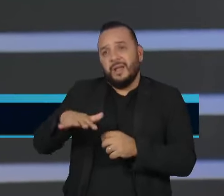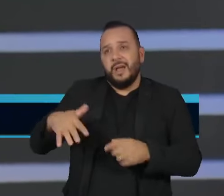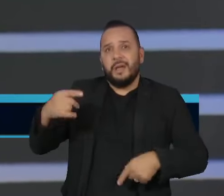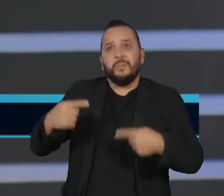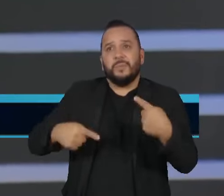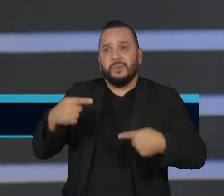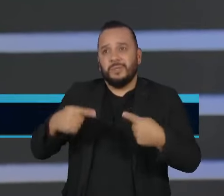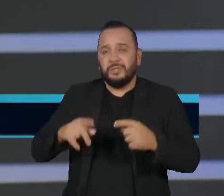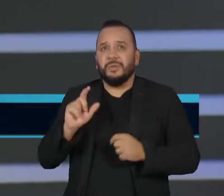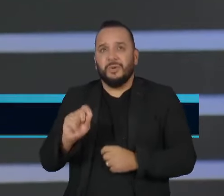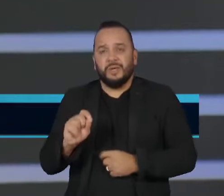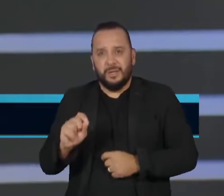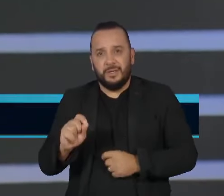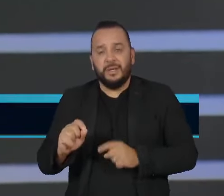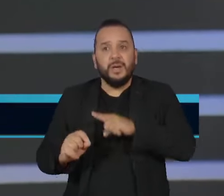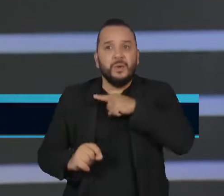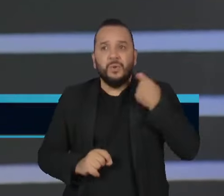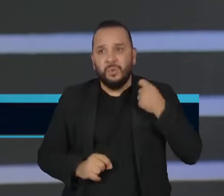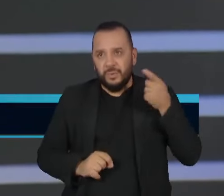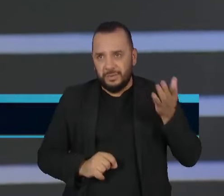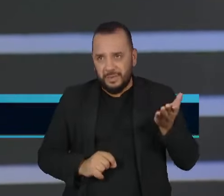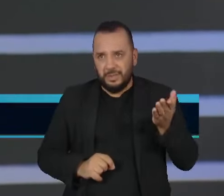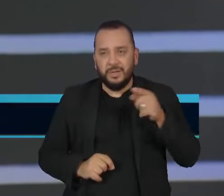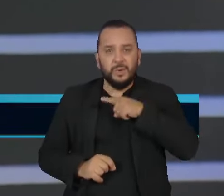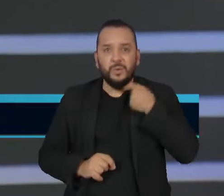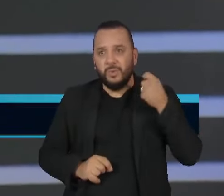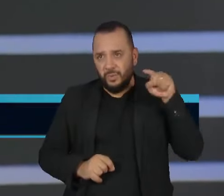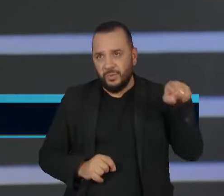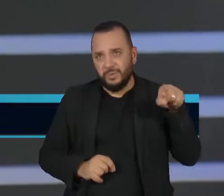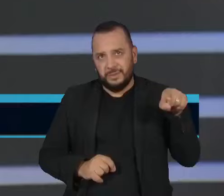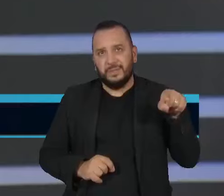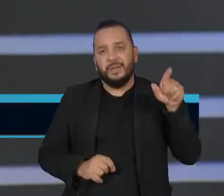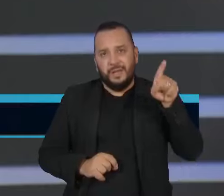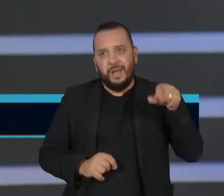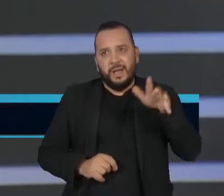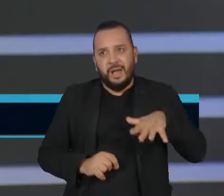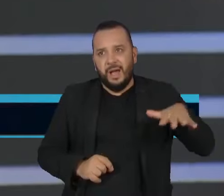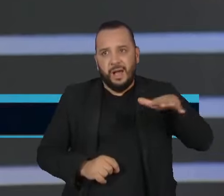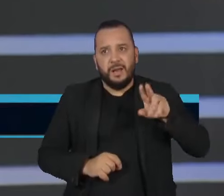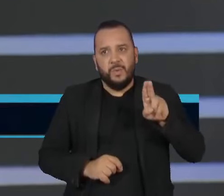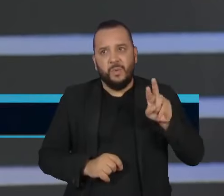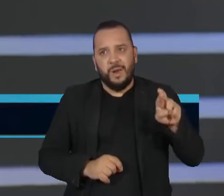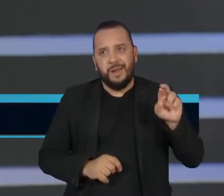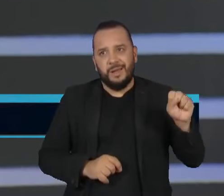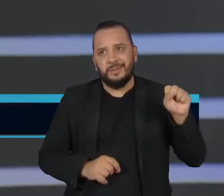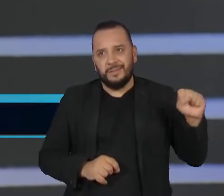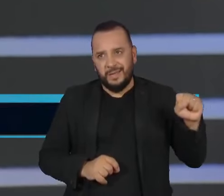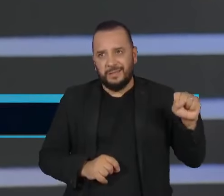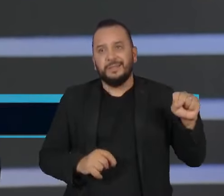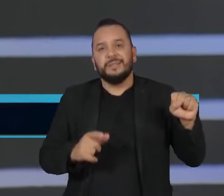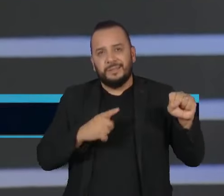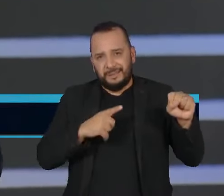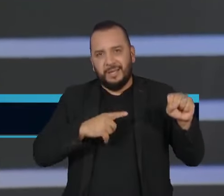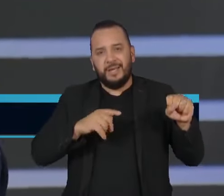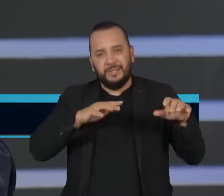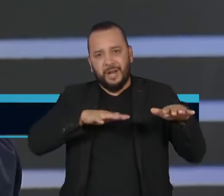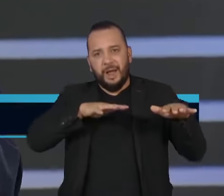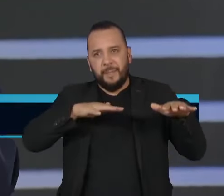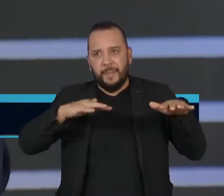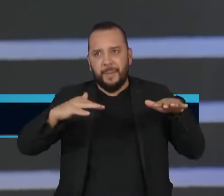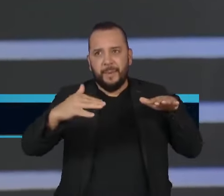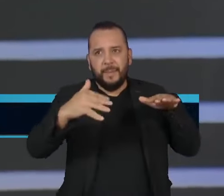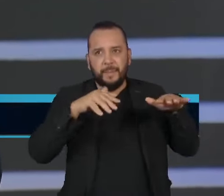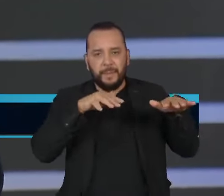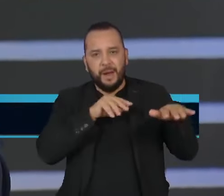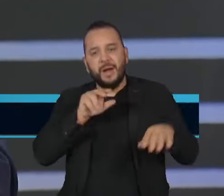que a Rússia que sucedeu boa parte do território da União Soviética, ela está cercada pela OTAN. E não havia razão nenhuma de